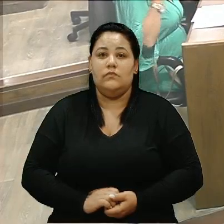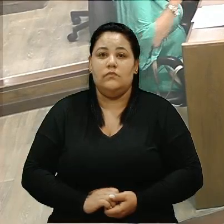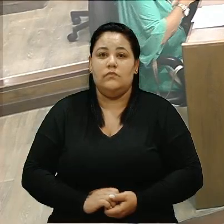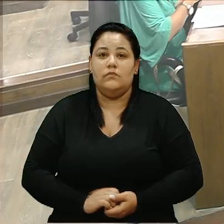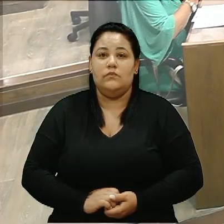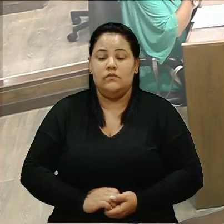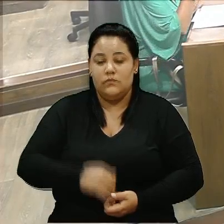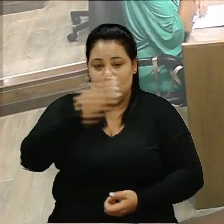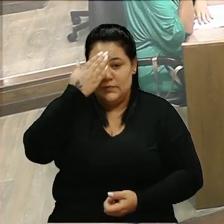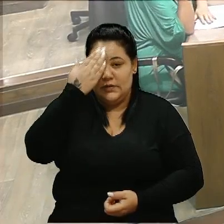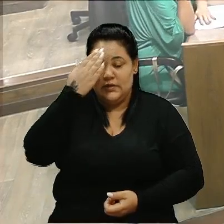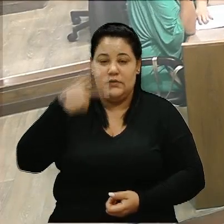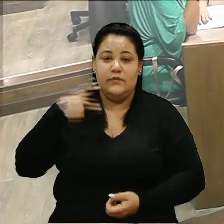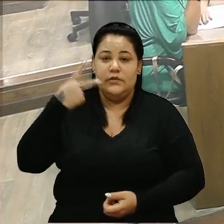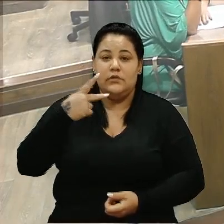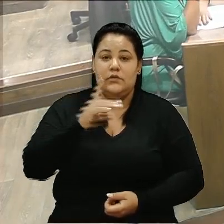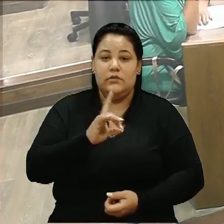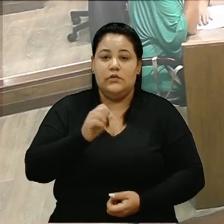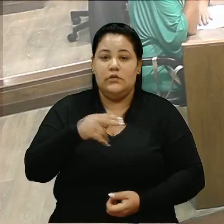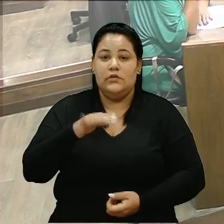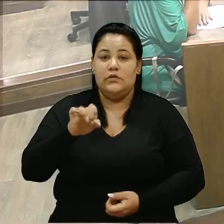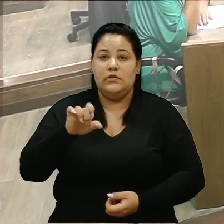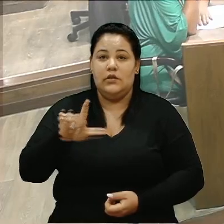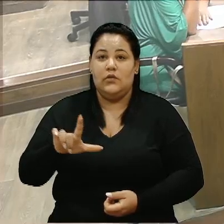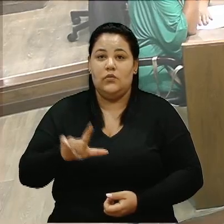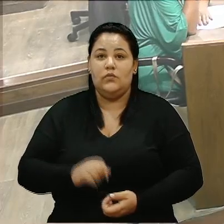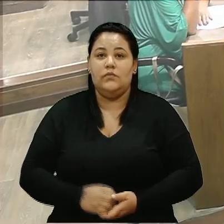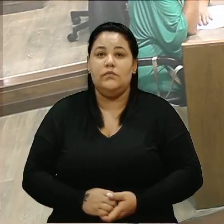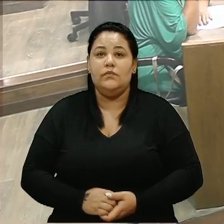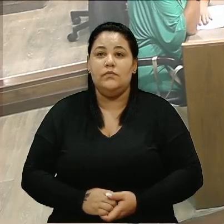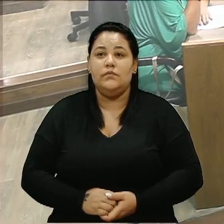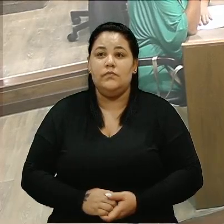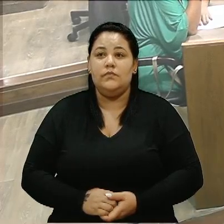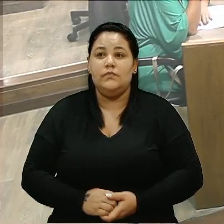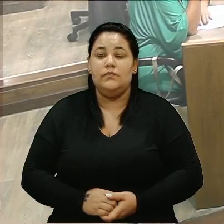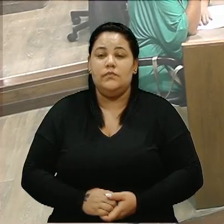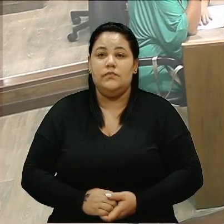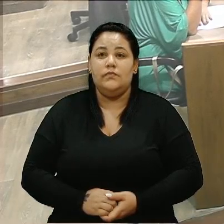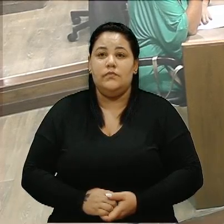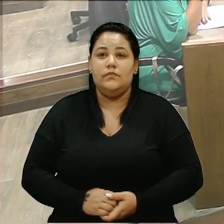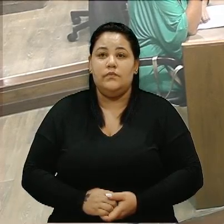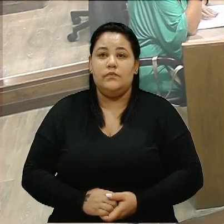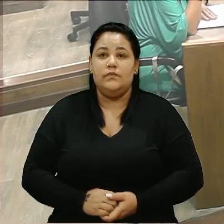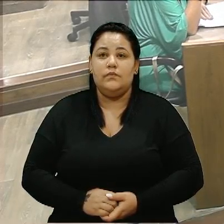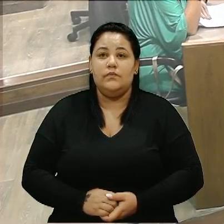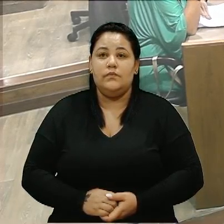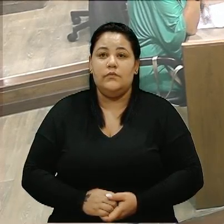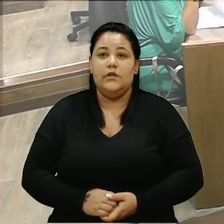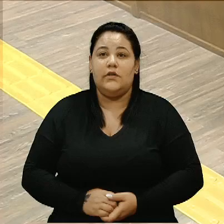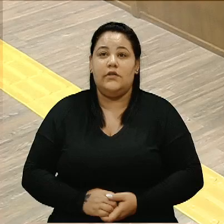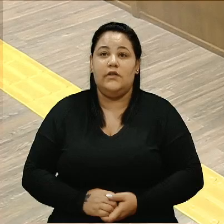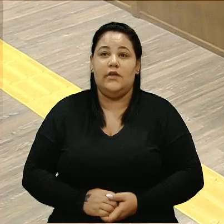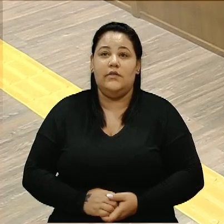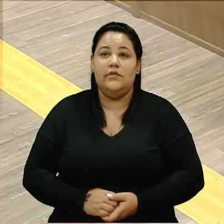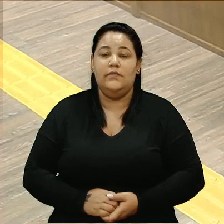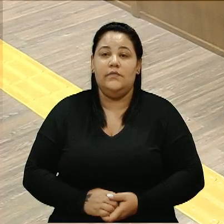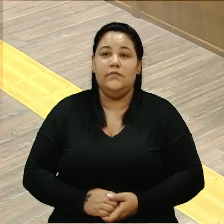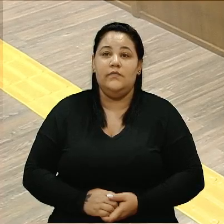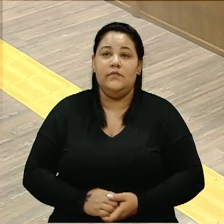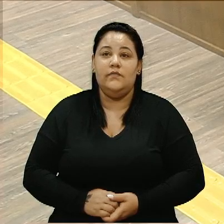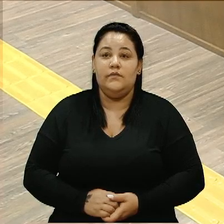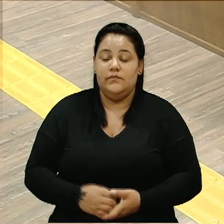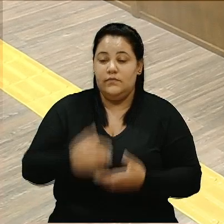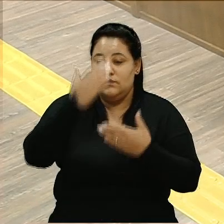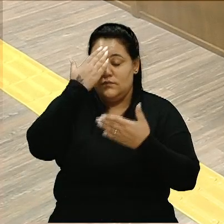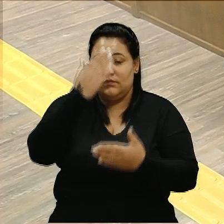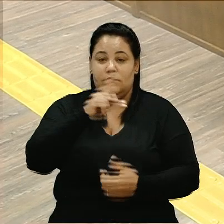Obrigado, vereador Daniel Santos. Com a palavra, a vereadora Andressa Marques. Obrigada, presidente.